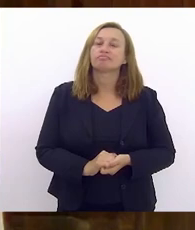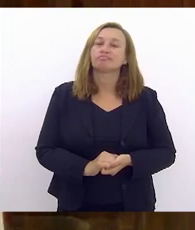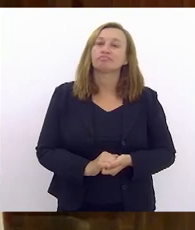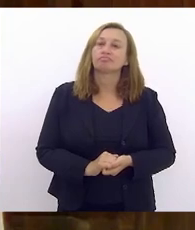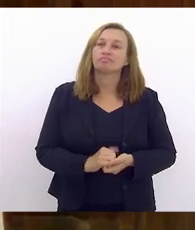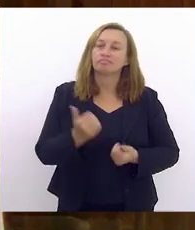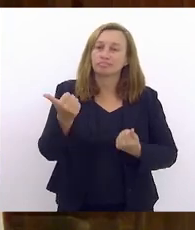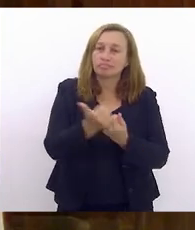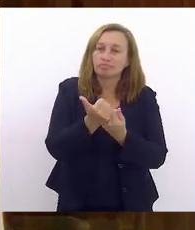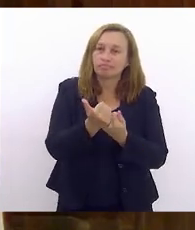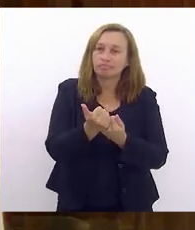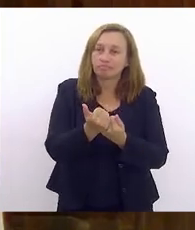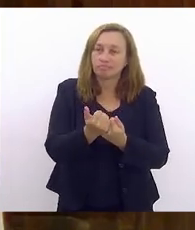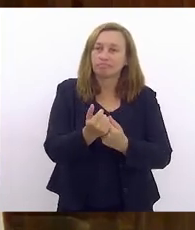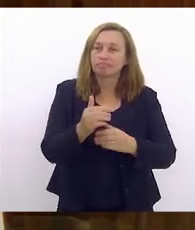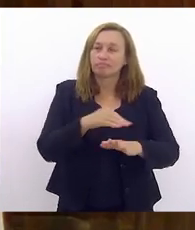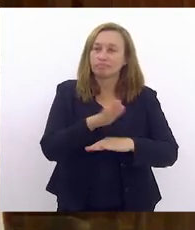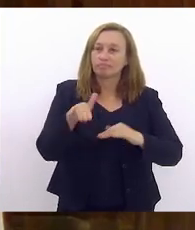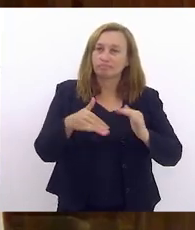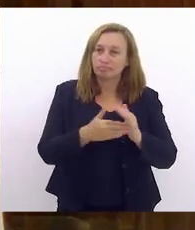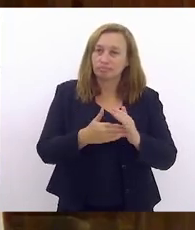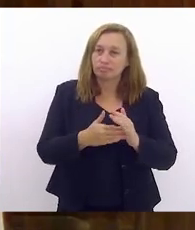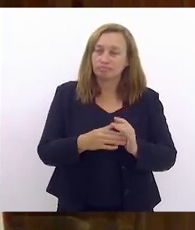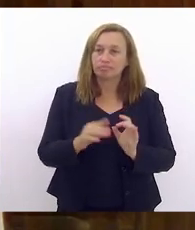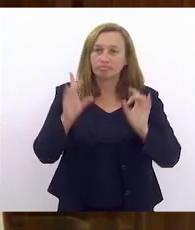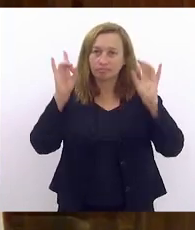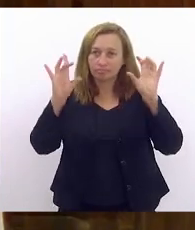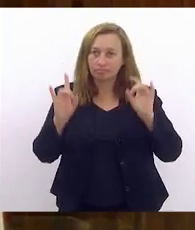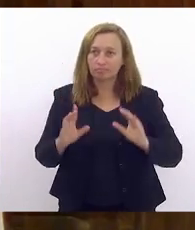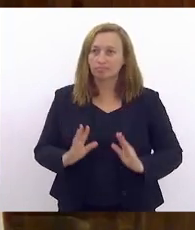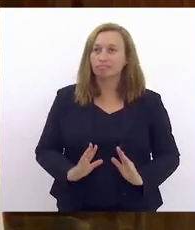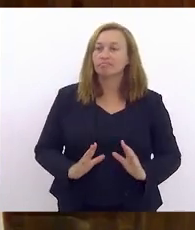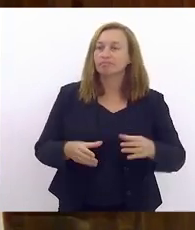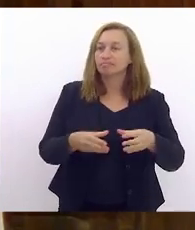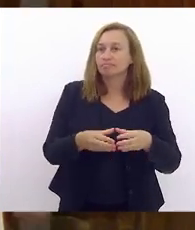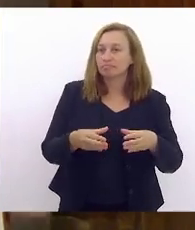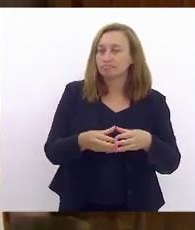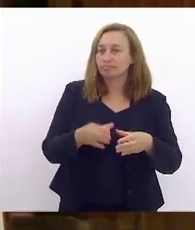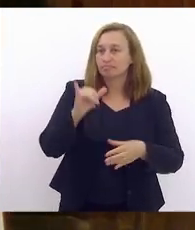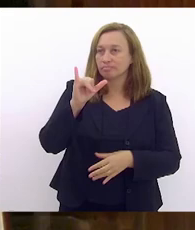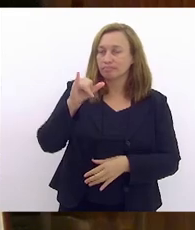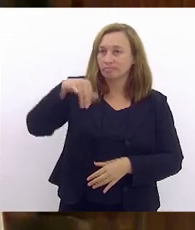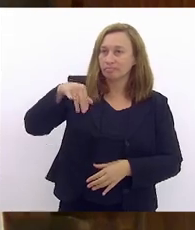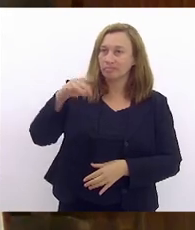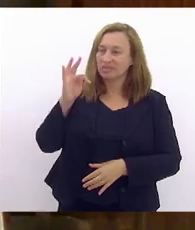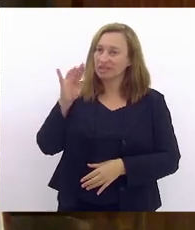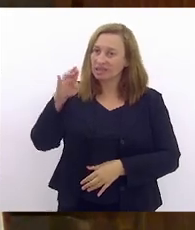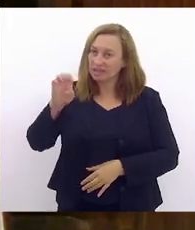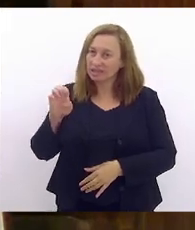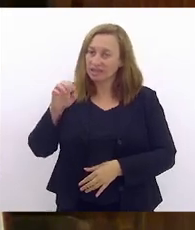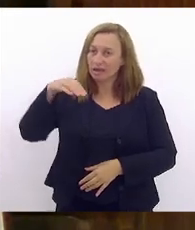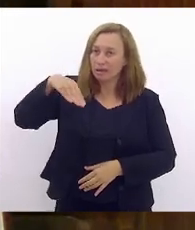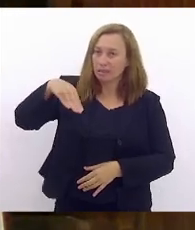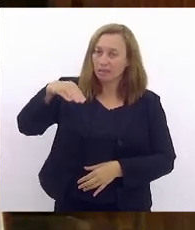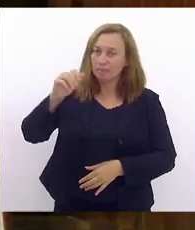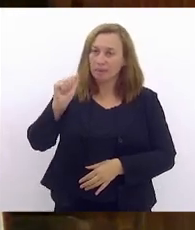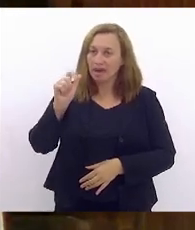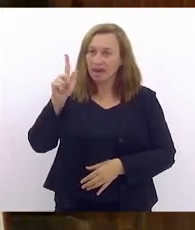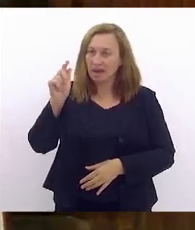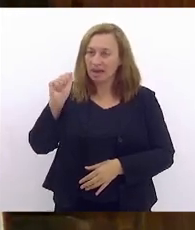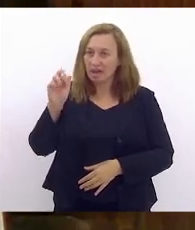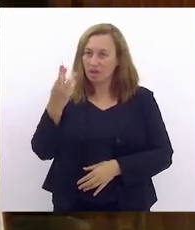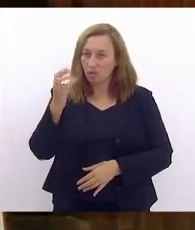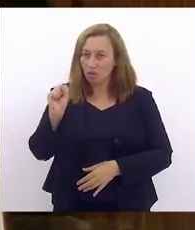escolas de samba, em especial as escolas da Intendente Magalhães, qual eu sento aqui representando 81 agremiações.